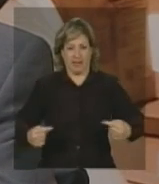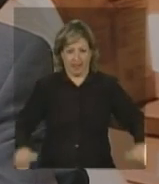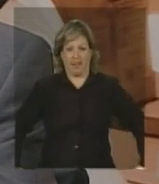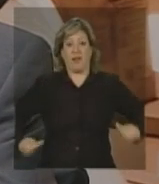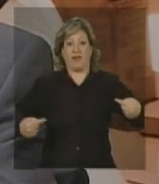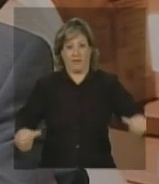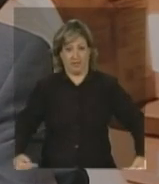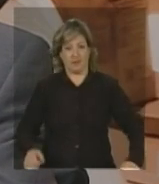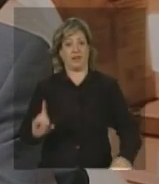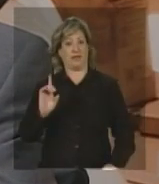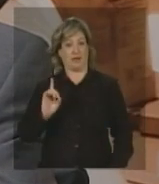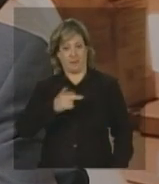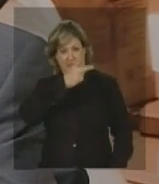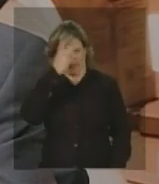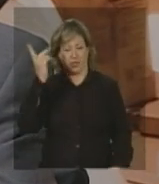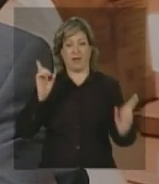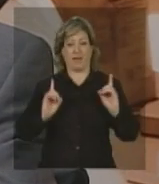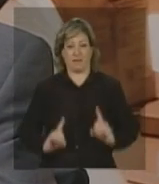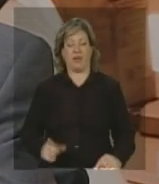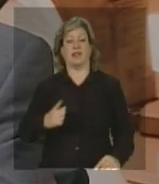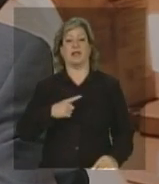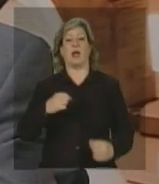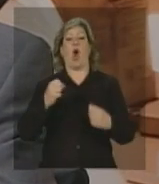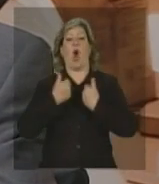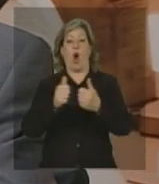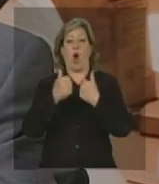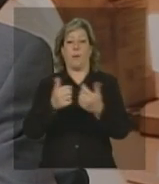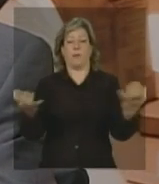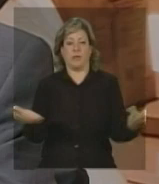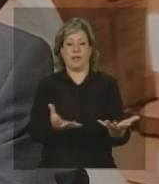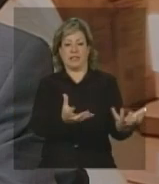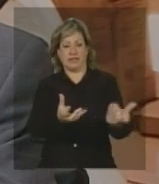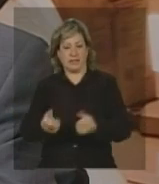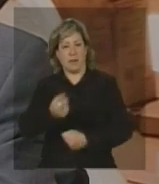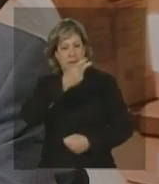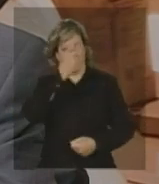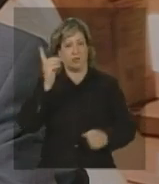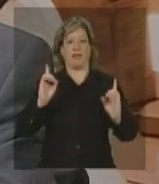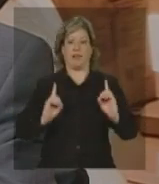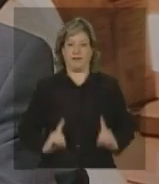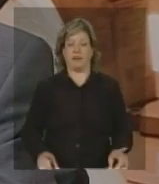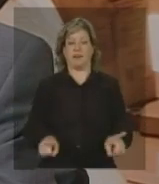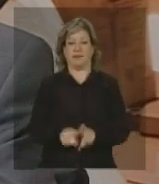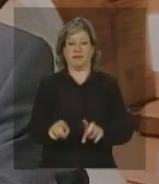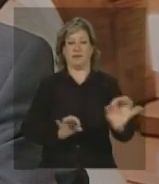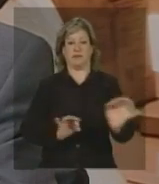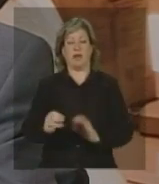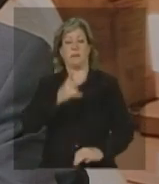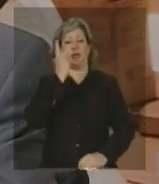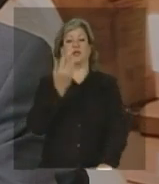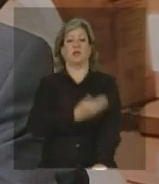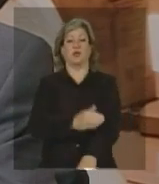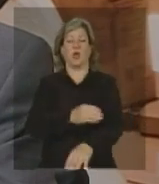sendo adaptadas, tendo tratamento de acessibilidade, requalificação. E a nossa meta é que